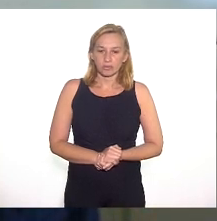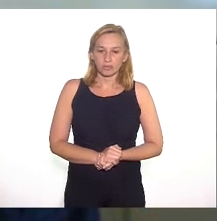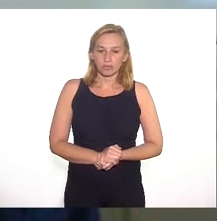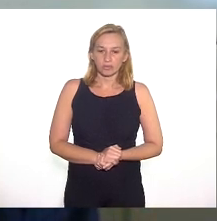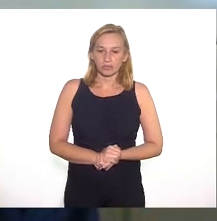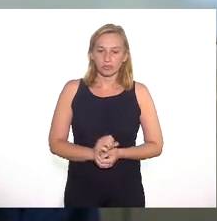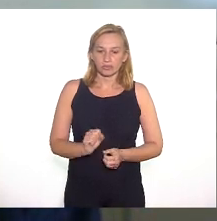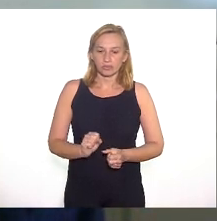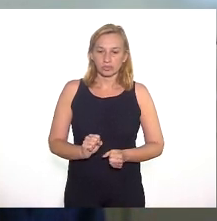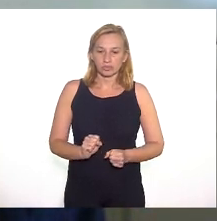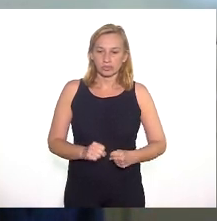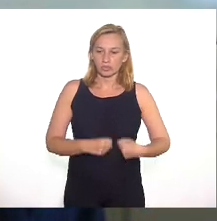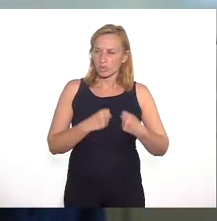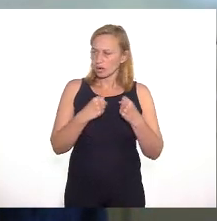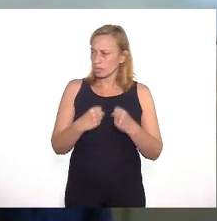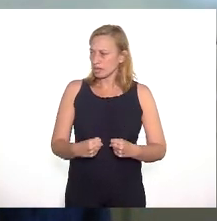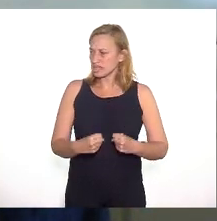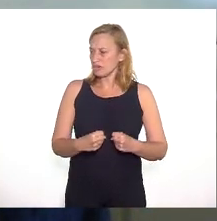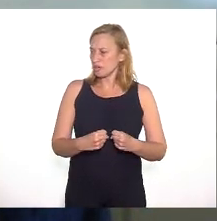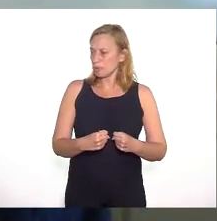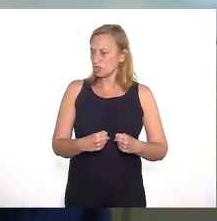o poder de estar